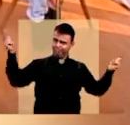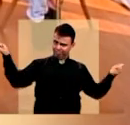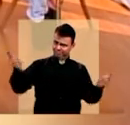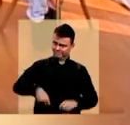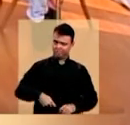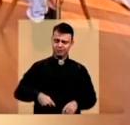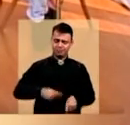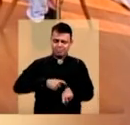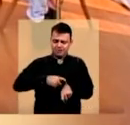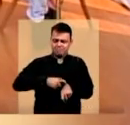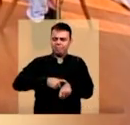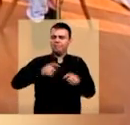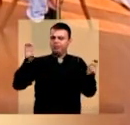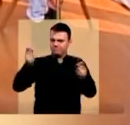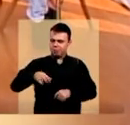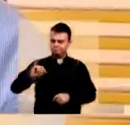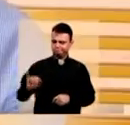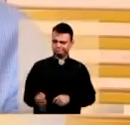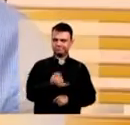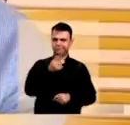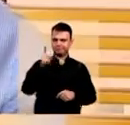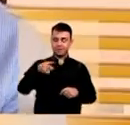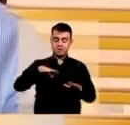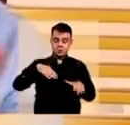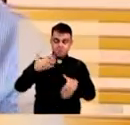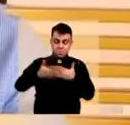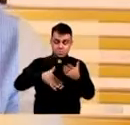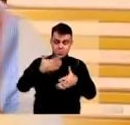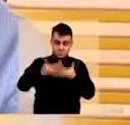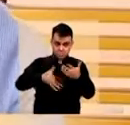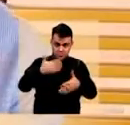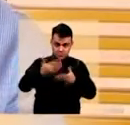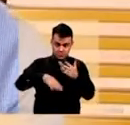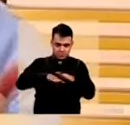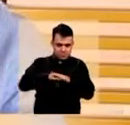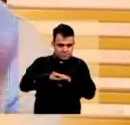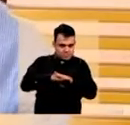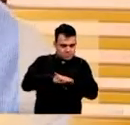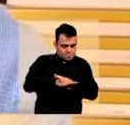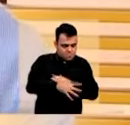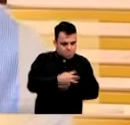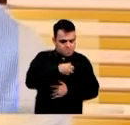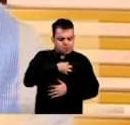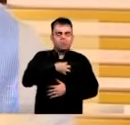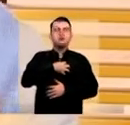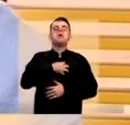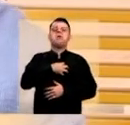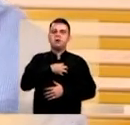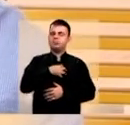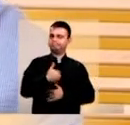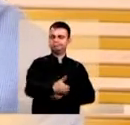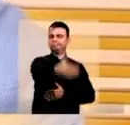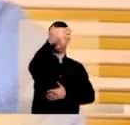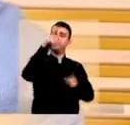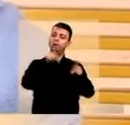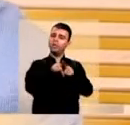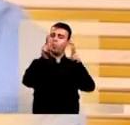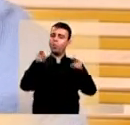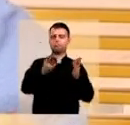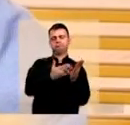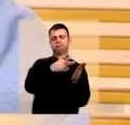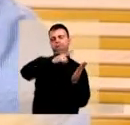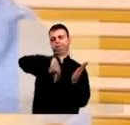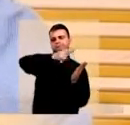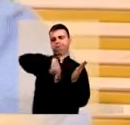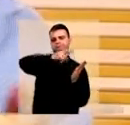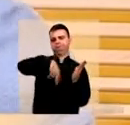você vê que sempre arruma um tempinho, né? E depois que ele for seduzido pela leitura, não para. Não para, porque também